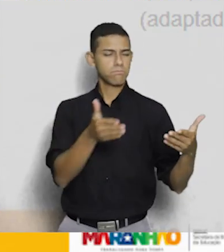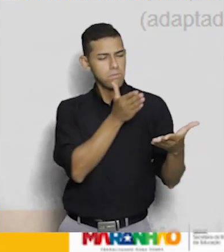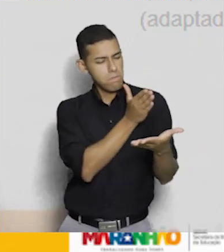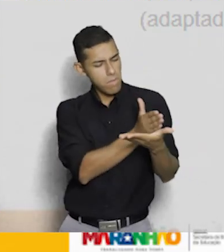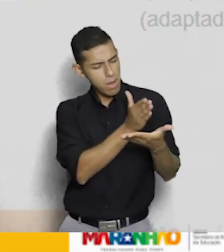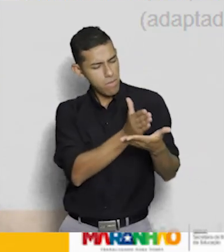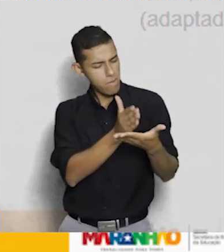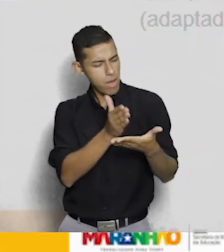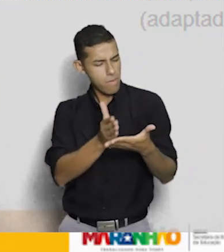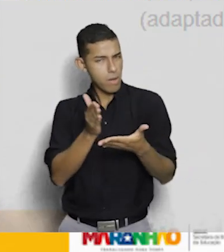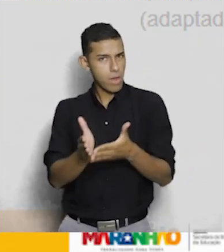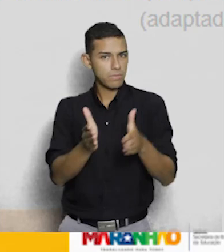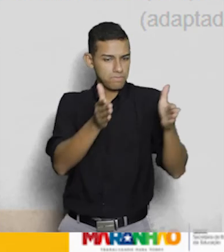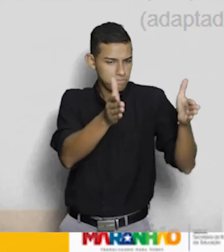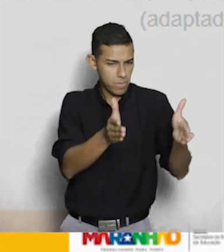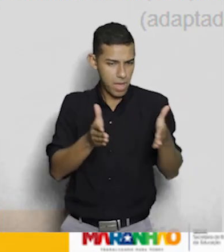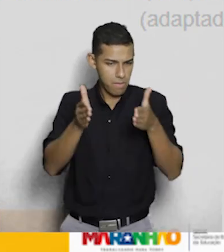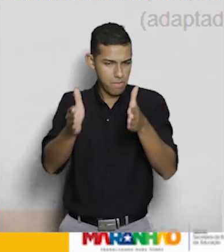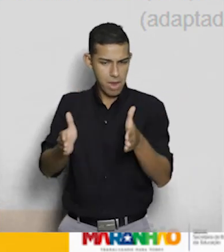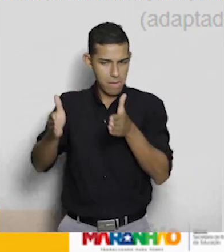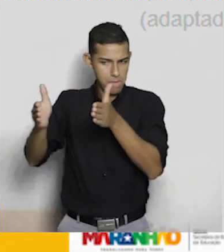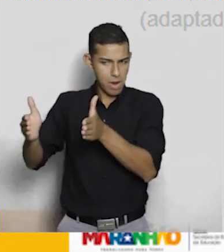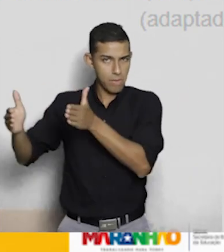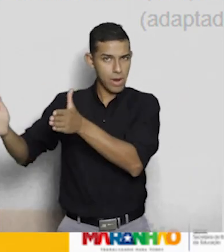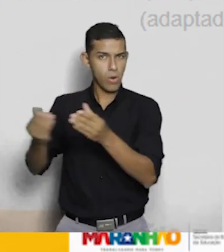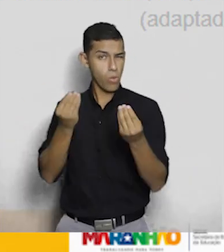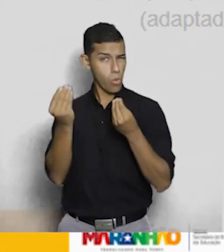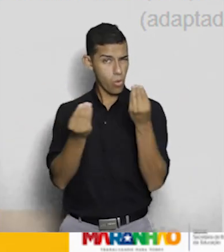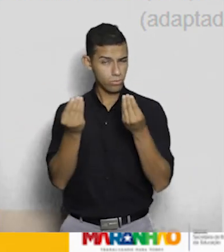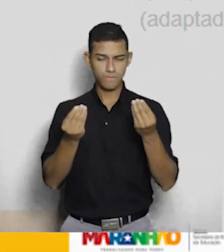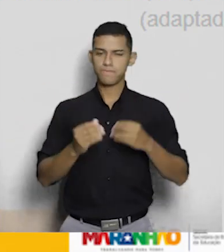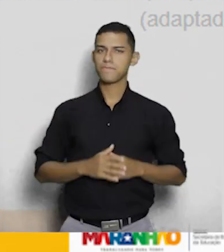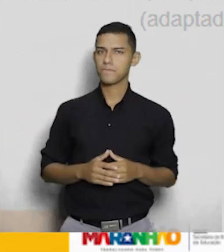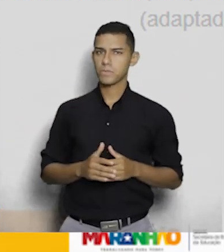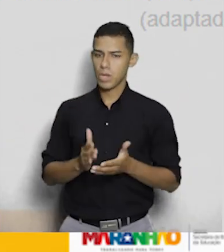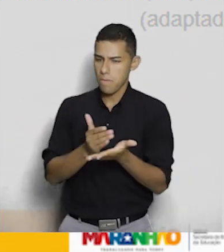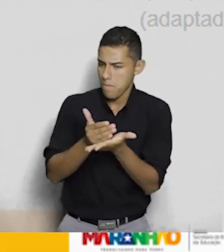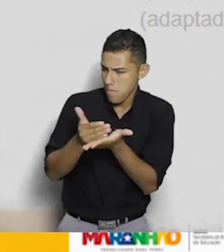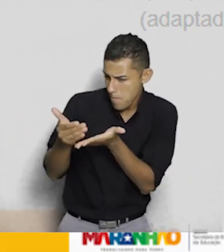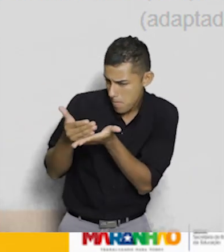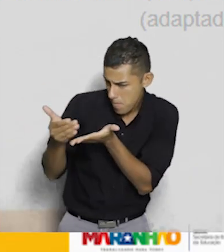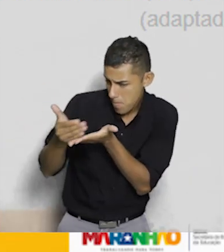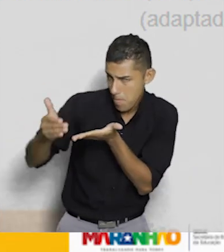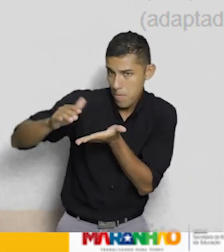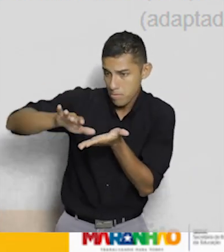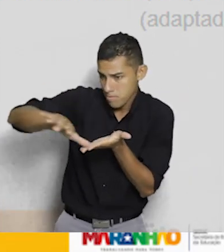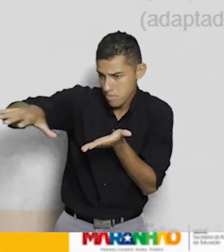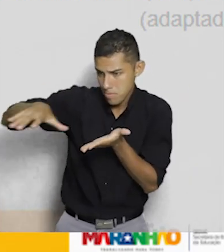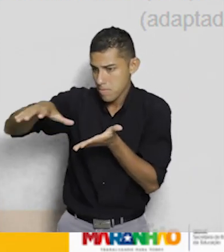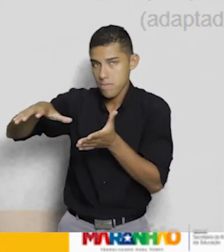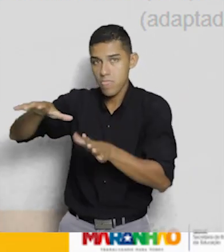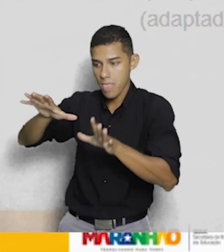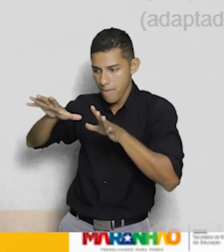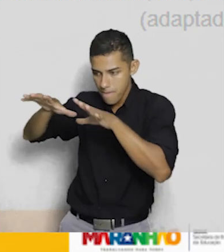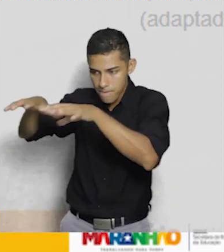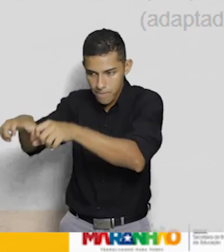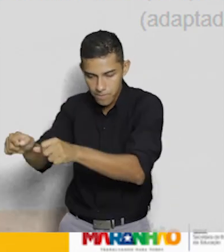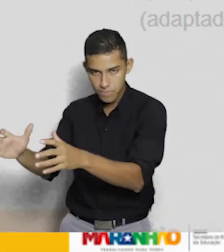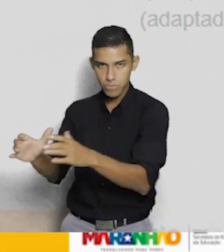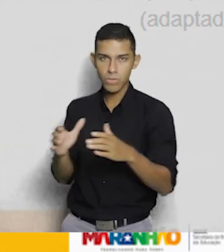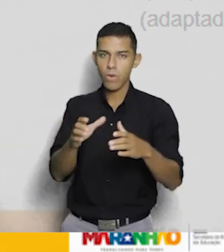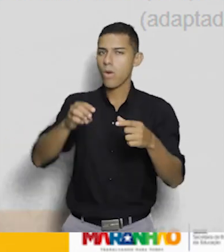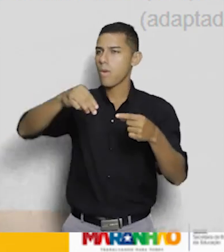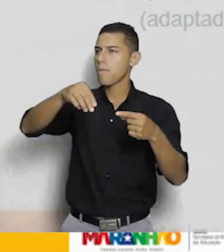algumas etapas, como, olha só, separação do resíduo, isto é, a catação,